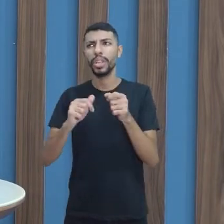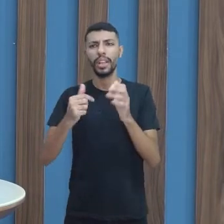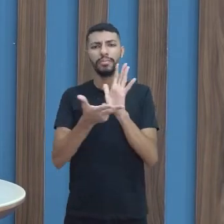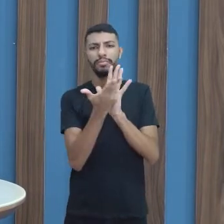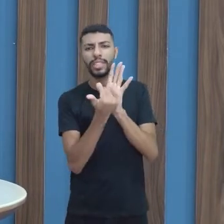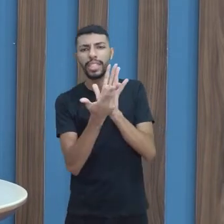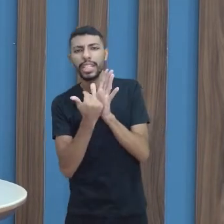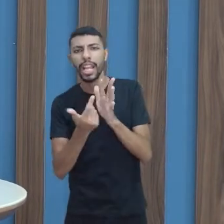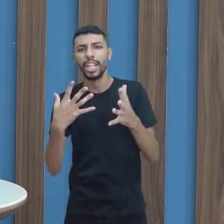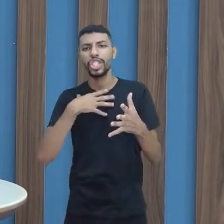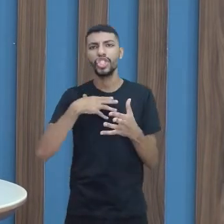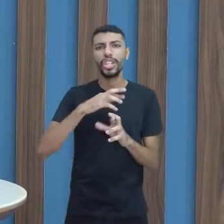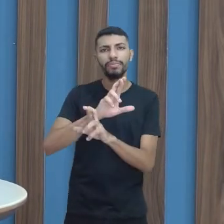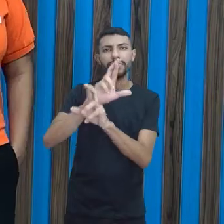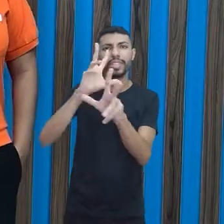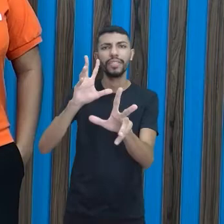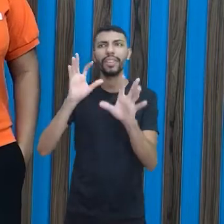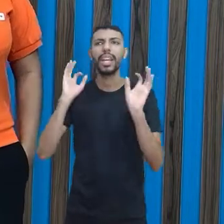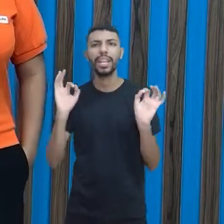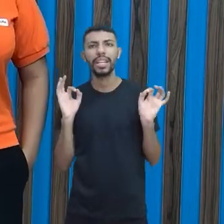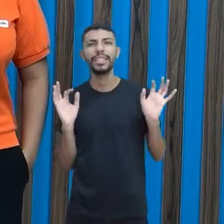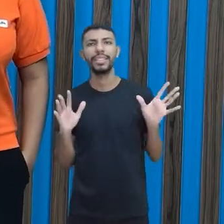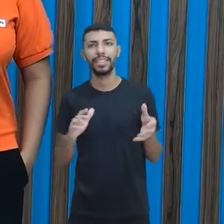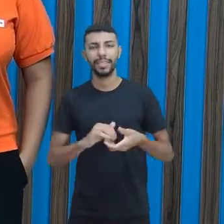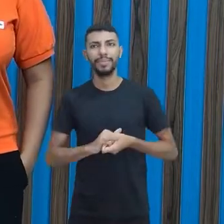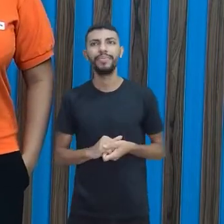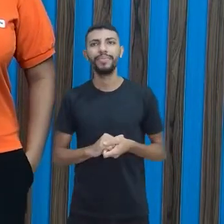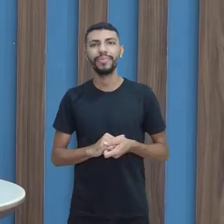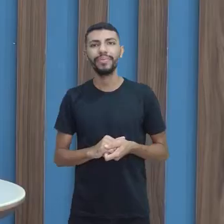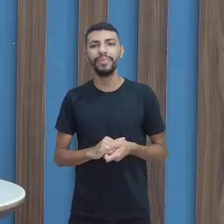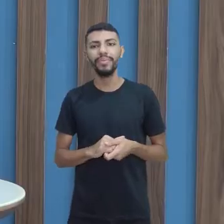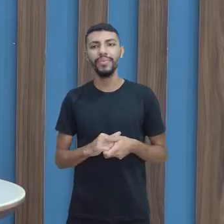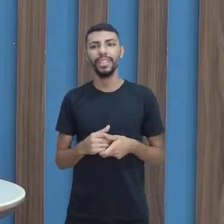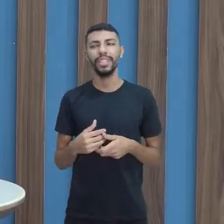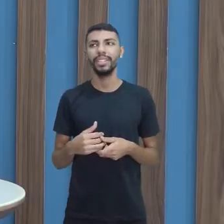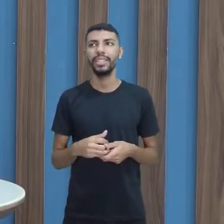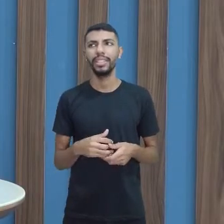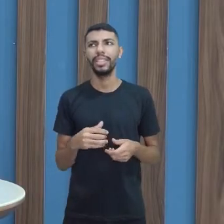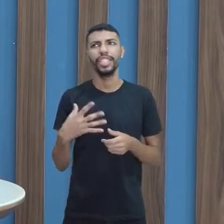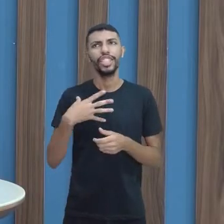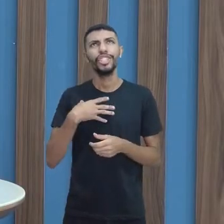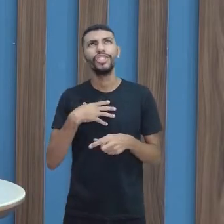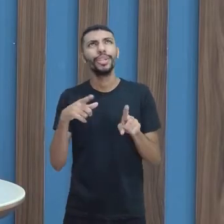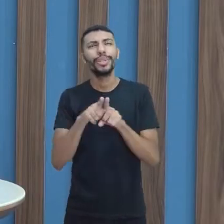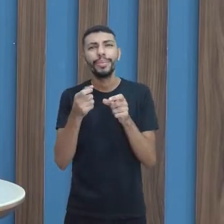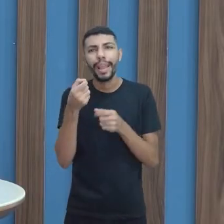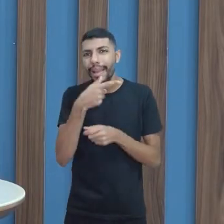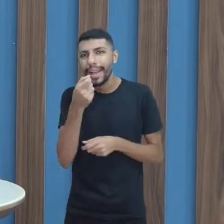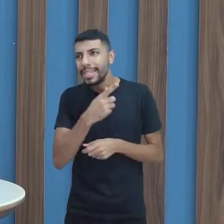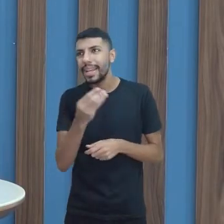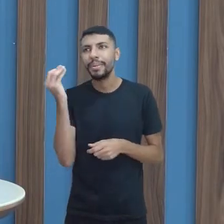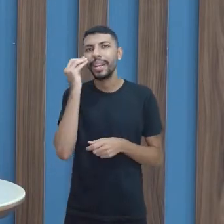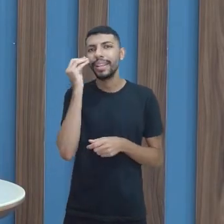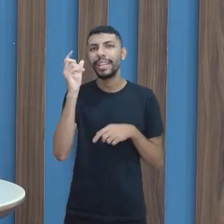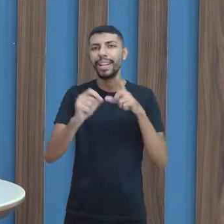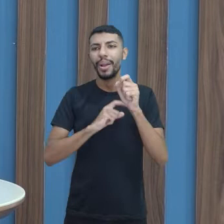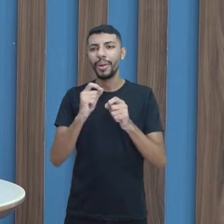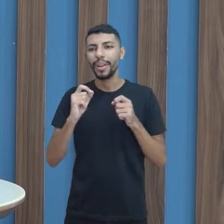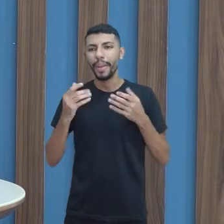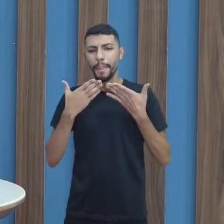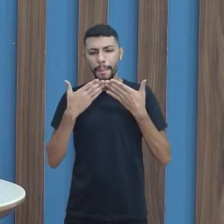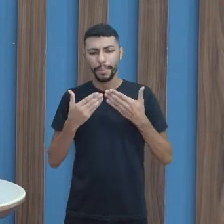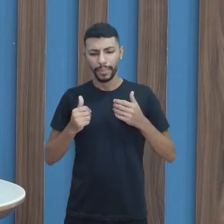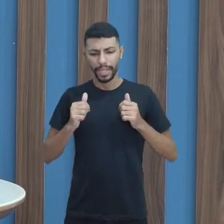uma série de estudos sobre o seu nariz, por exemplo. De forma satírica até, sabe, para tentar curar as coisas que lhe